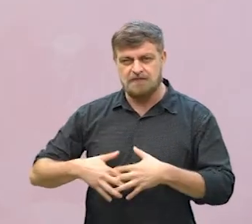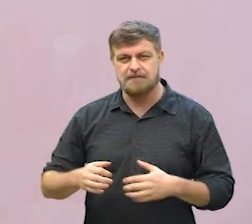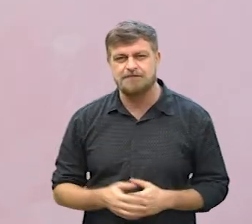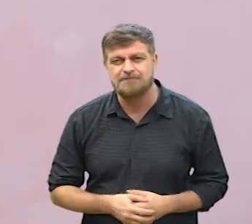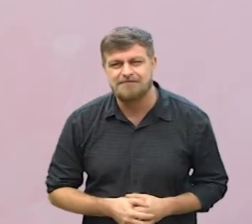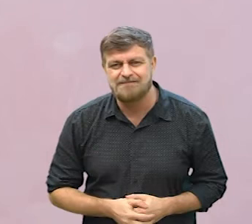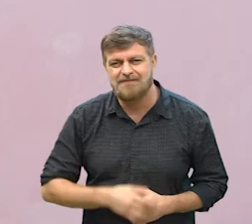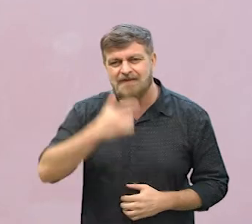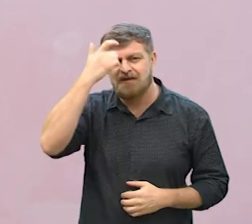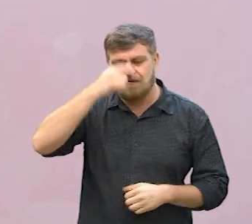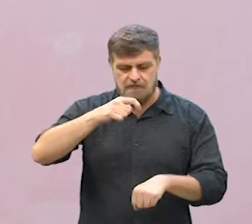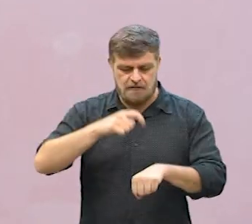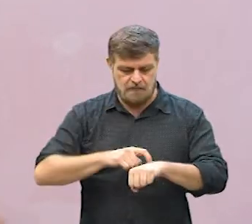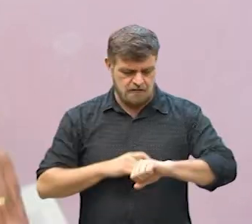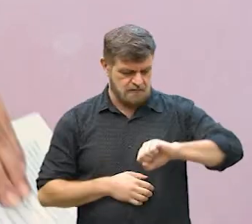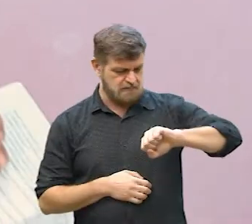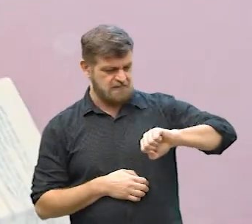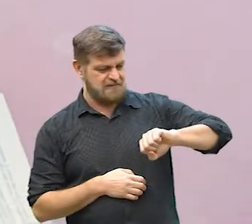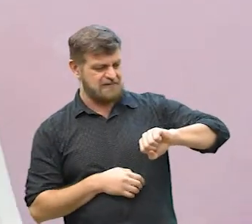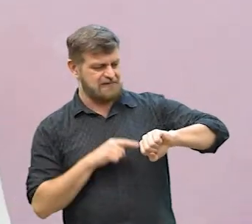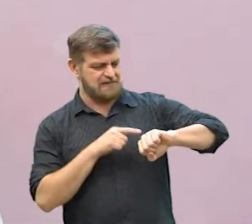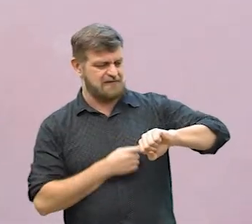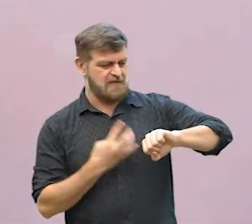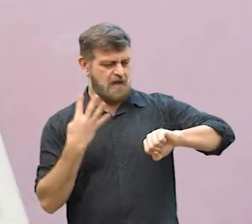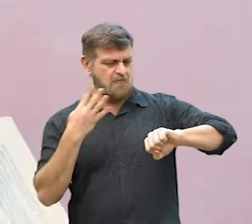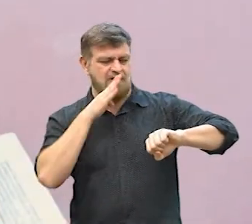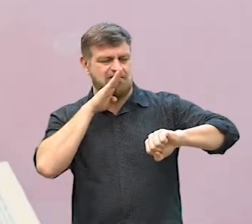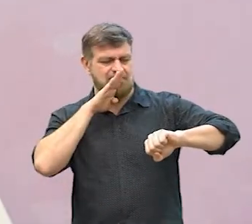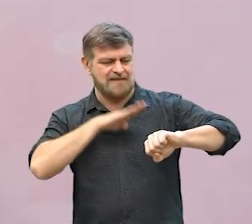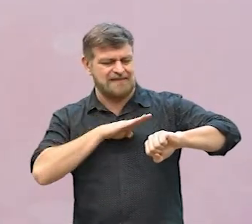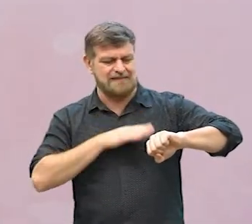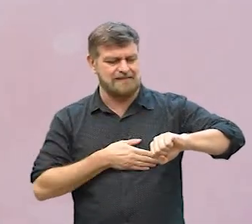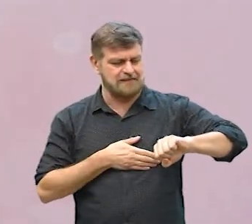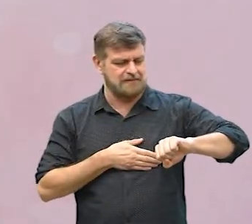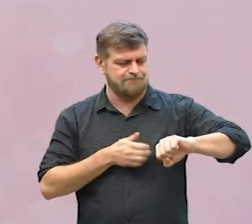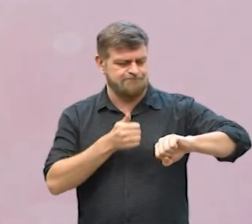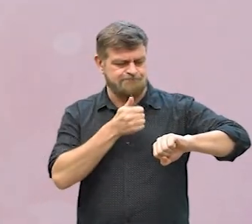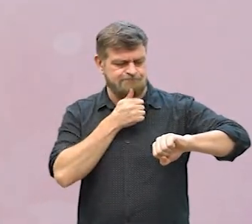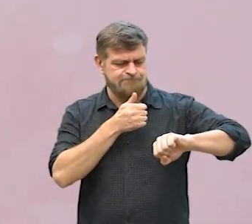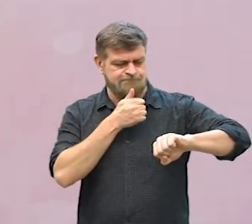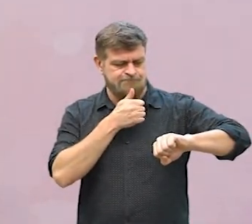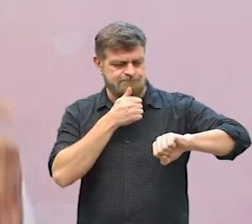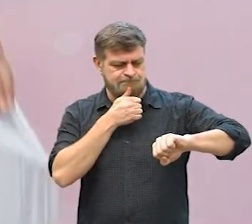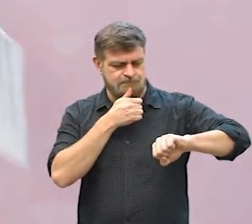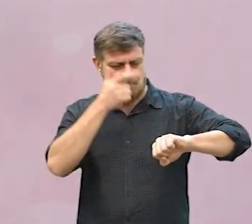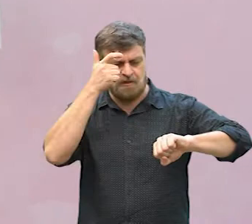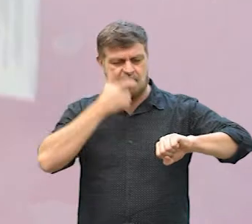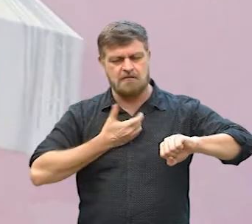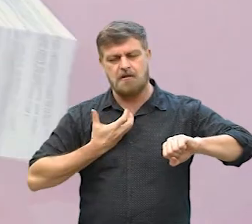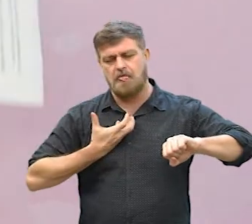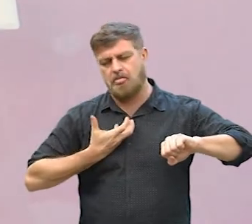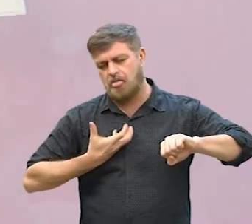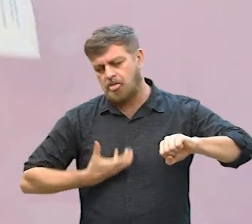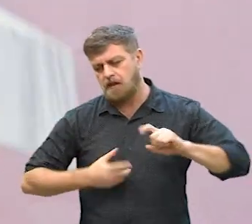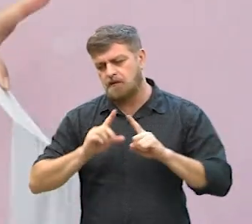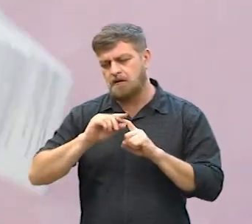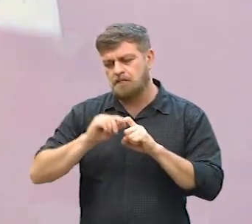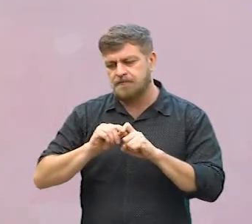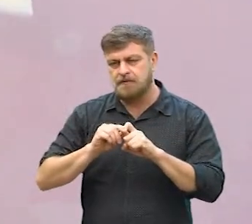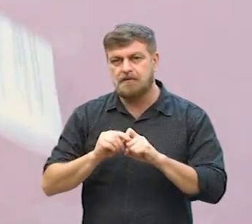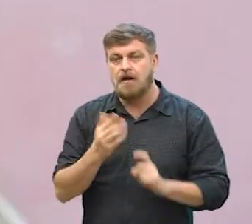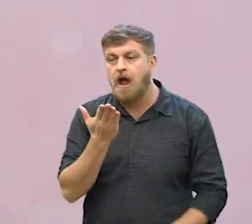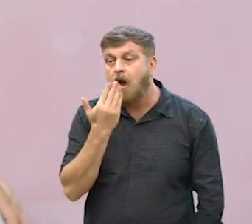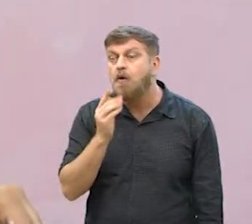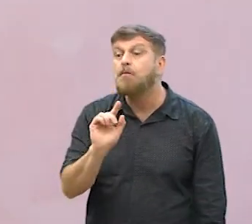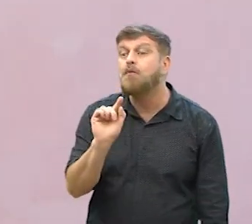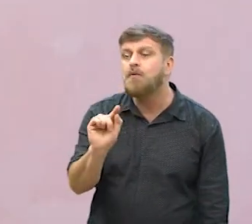tô naquele momento que eu olho no relógio, 4 horas da tarde, metade do dia ainda, eu tô exausta, esgotada.